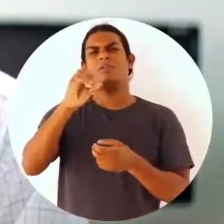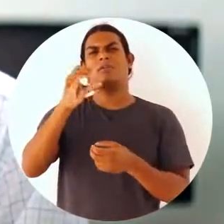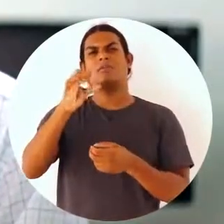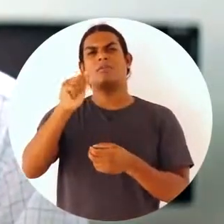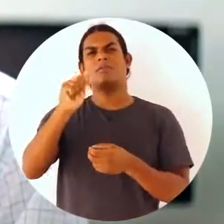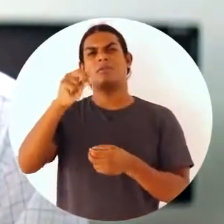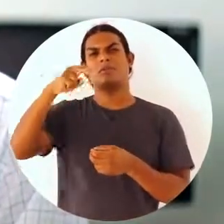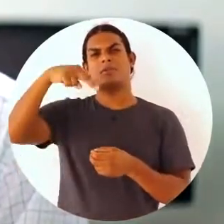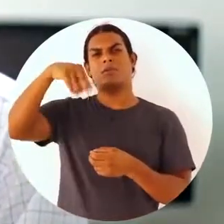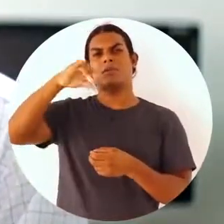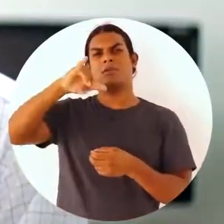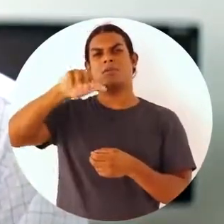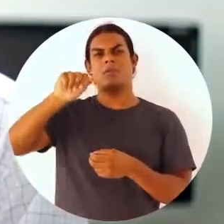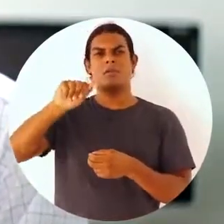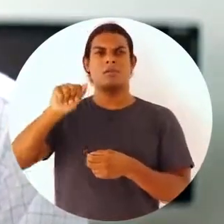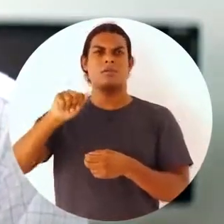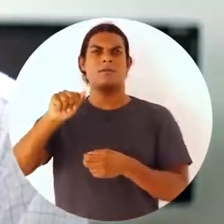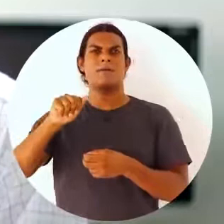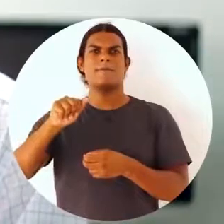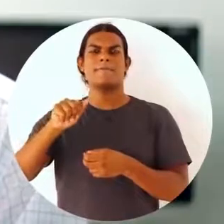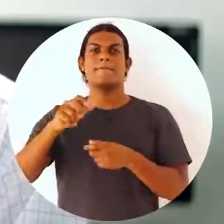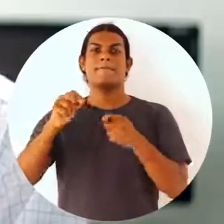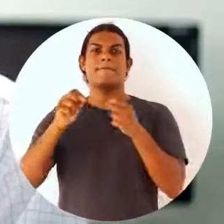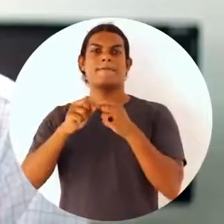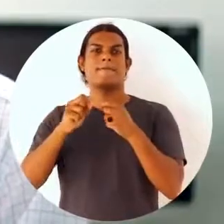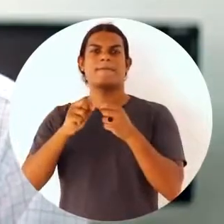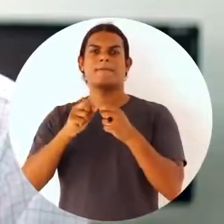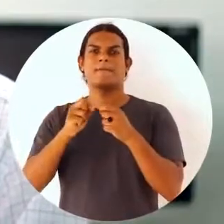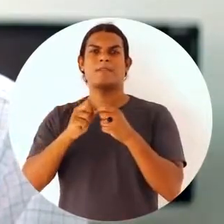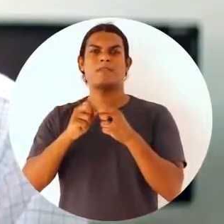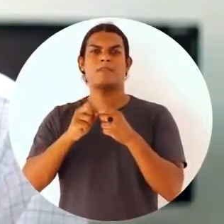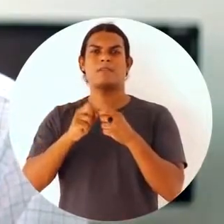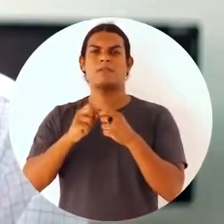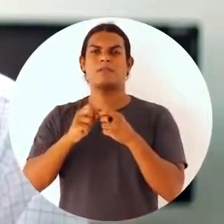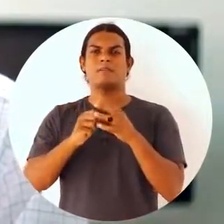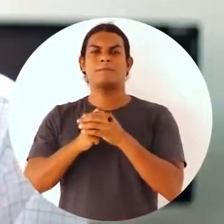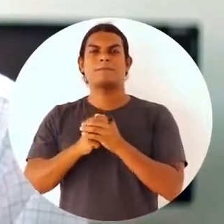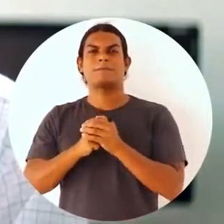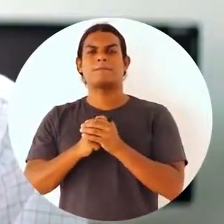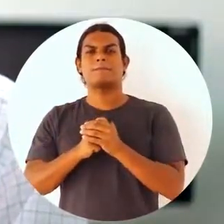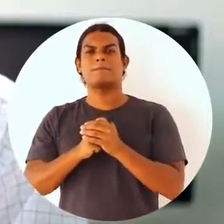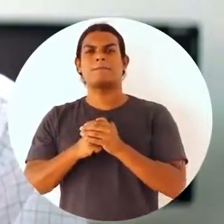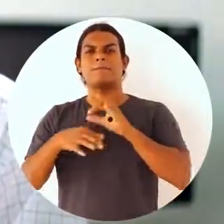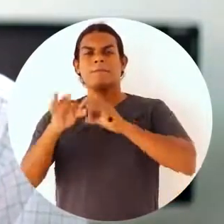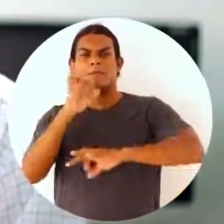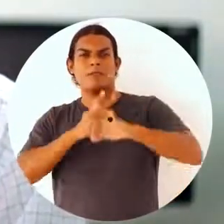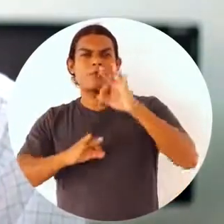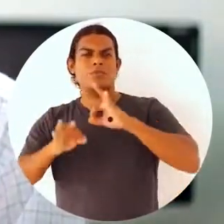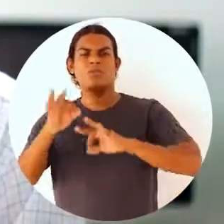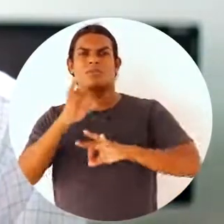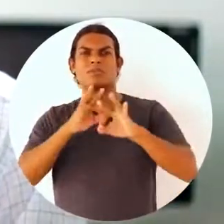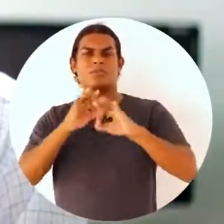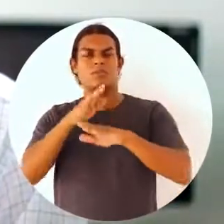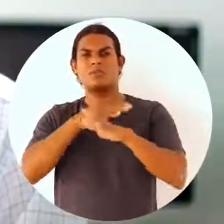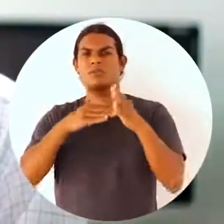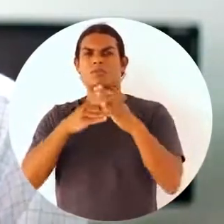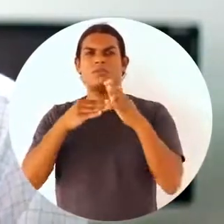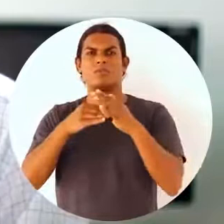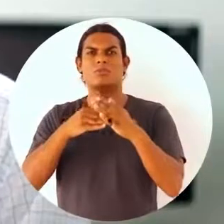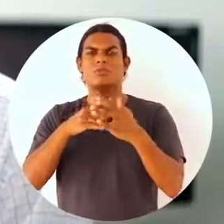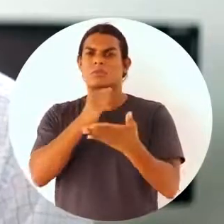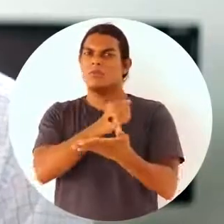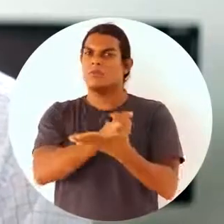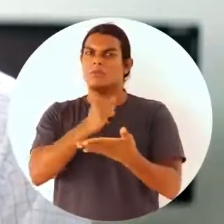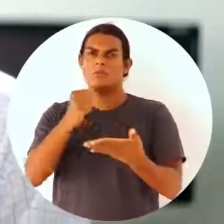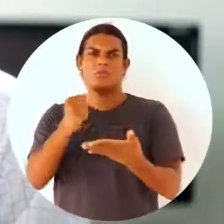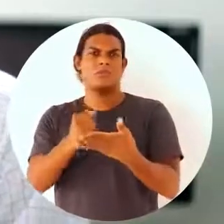eu possa fazer o escaneamento de materiais, de obras raras, e a partir disso poder editar essas obras